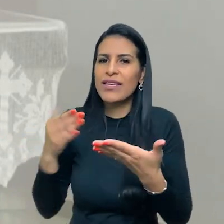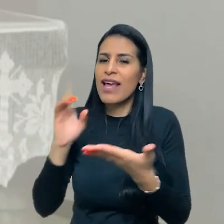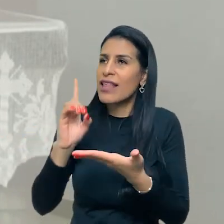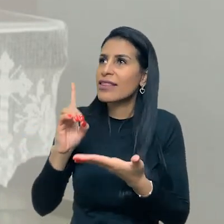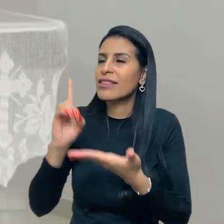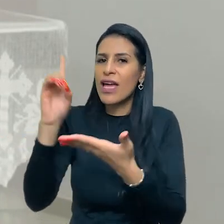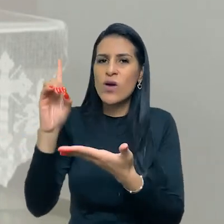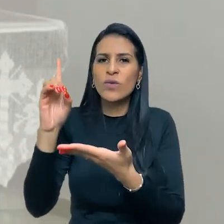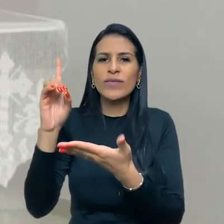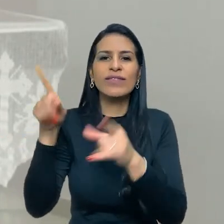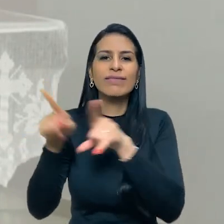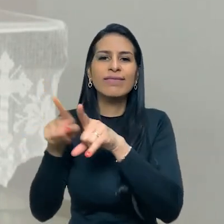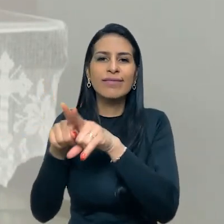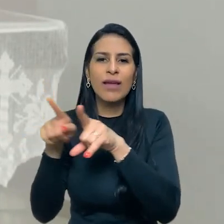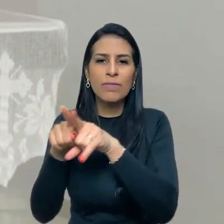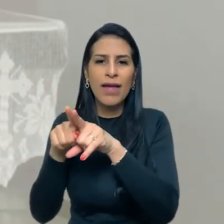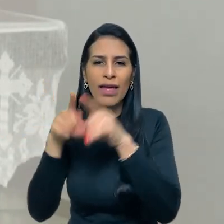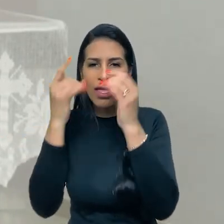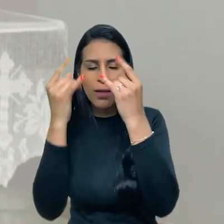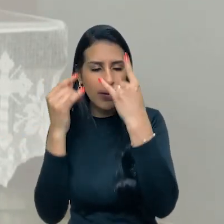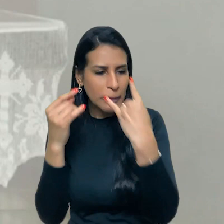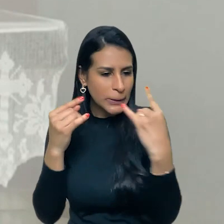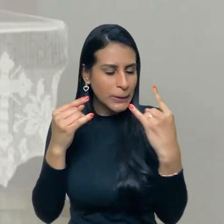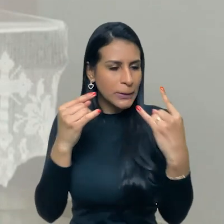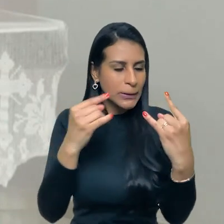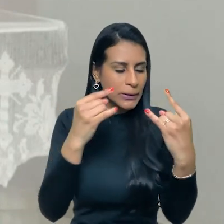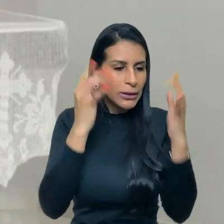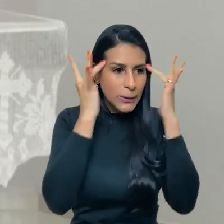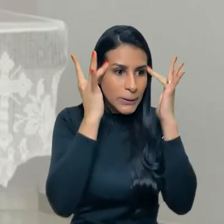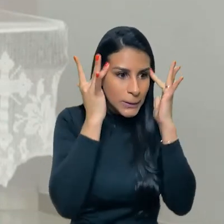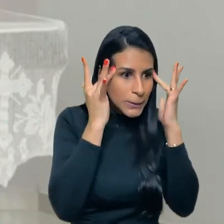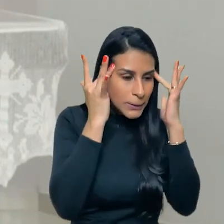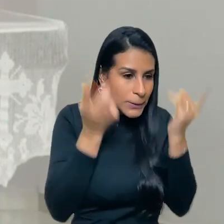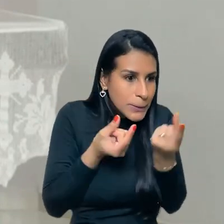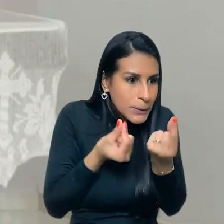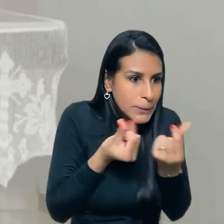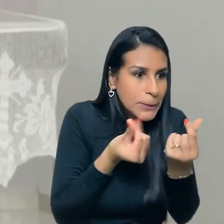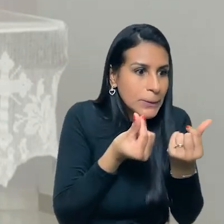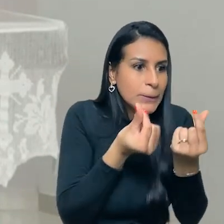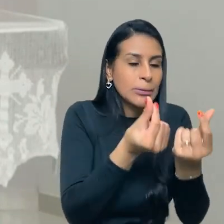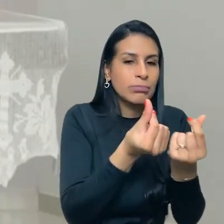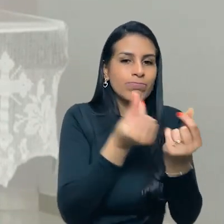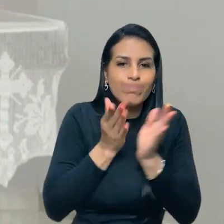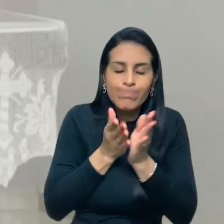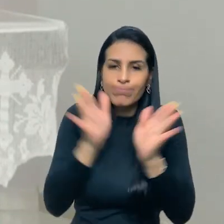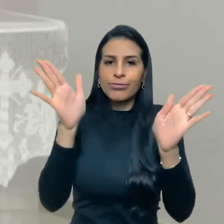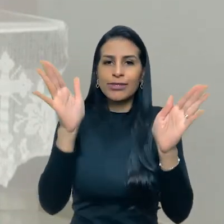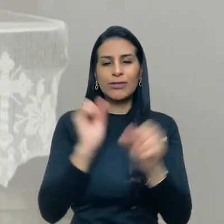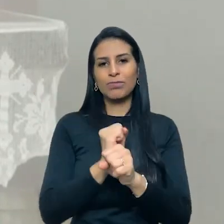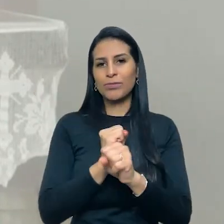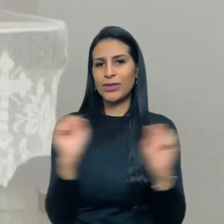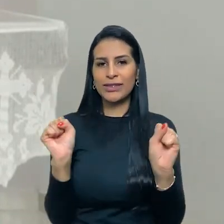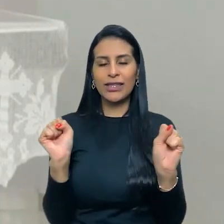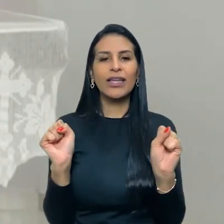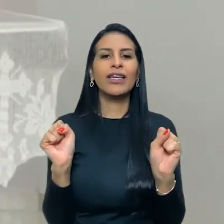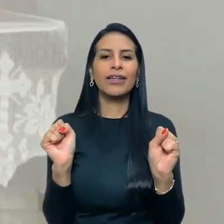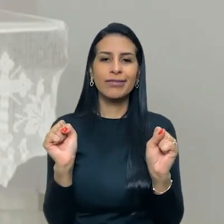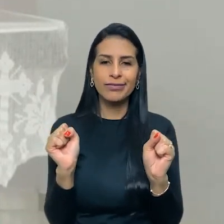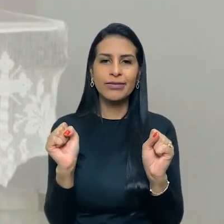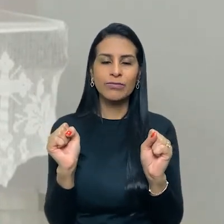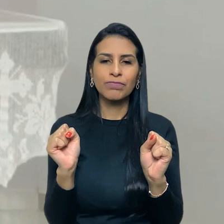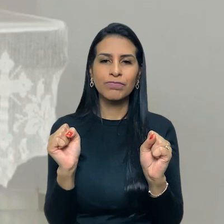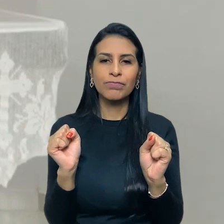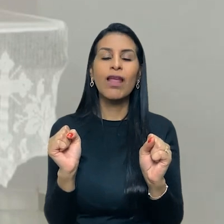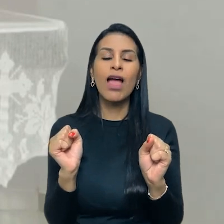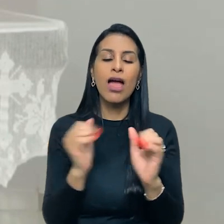a Deus e também servir ao dinheiro. Até aqui, palavra da